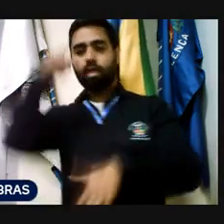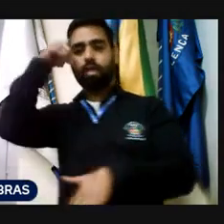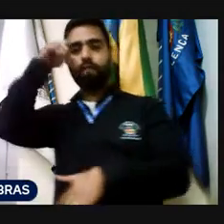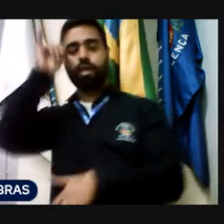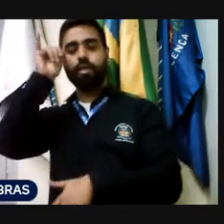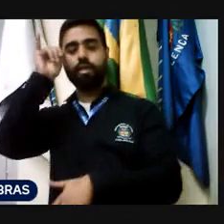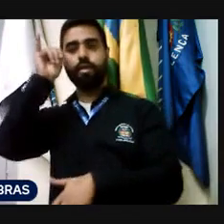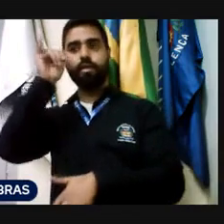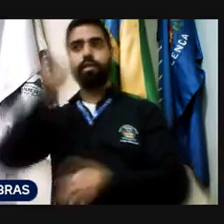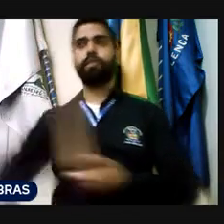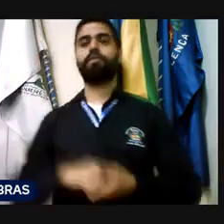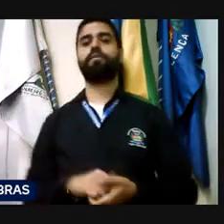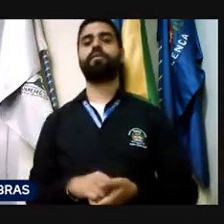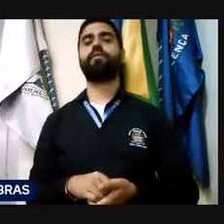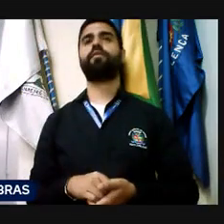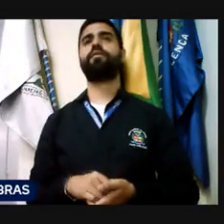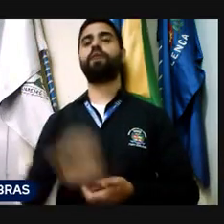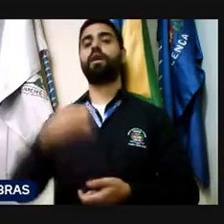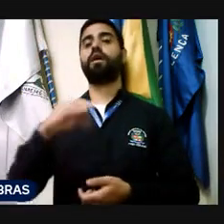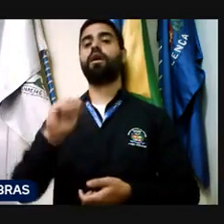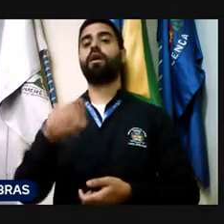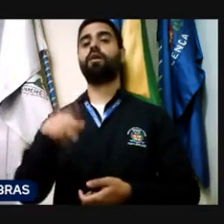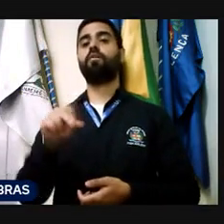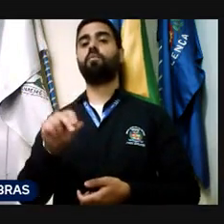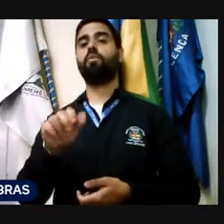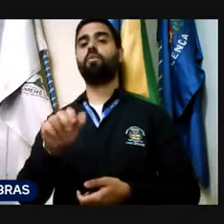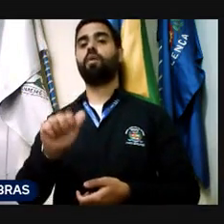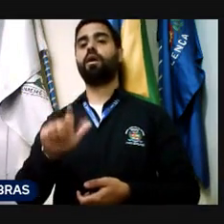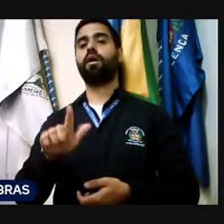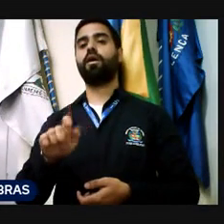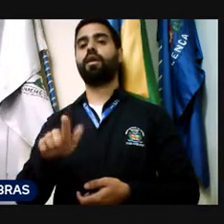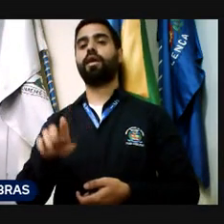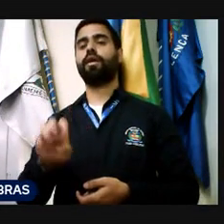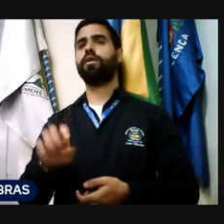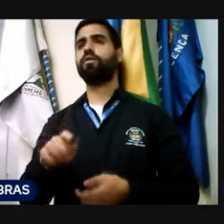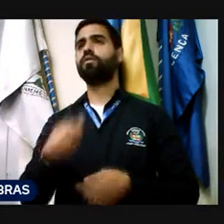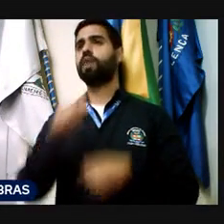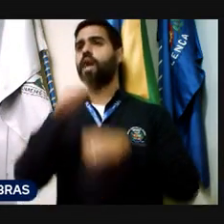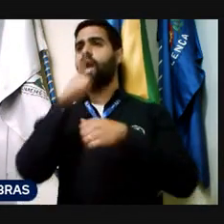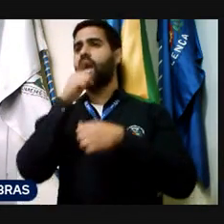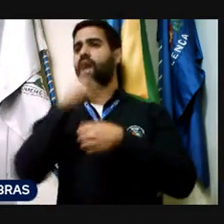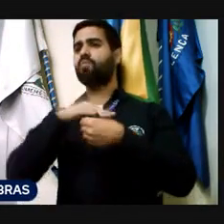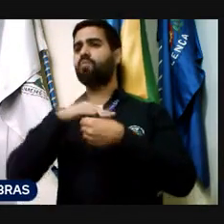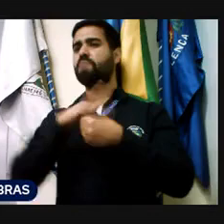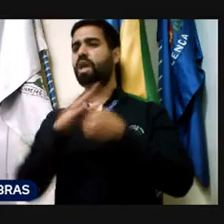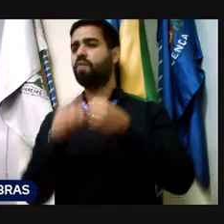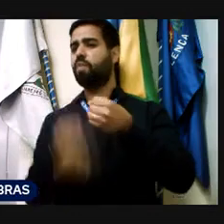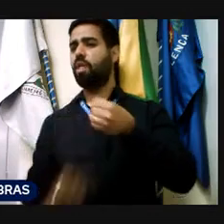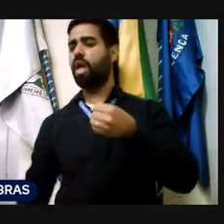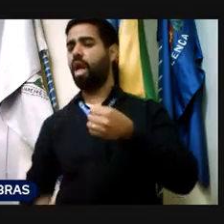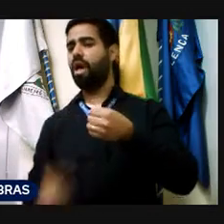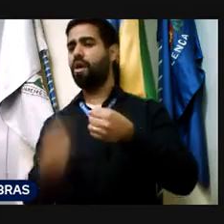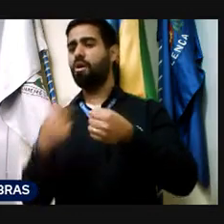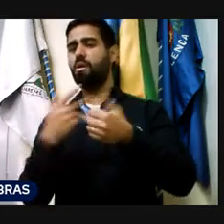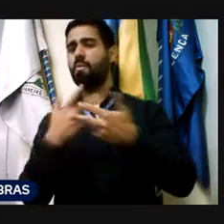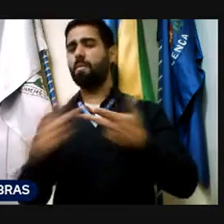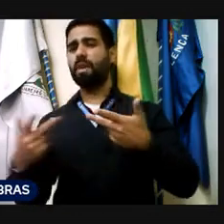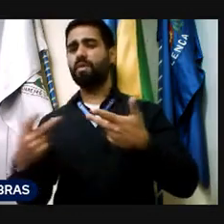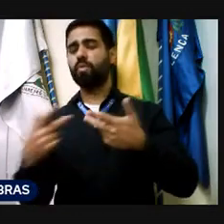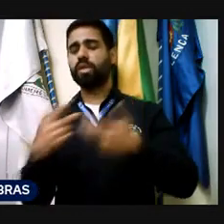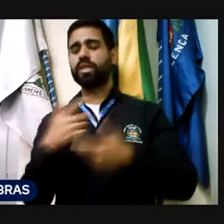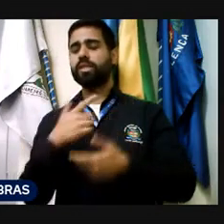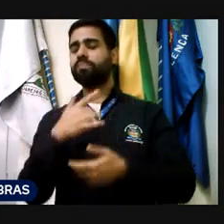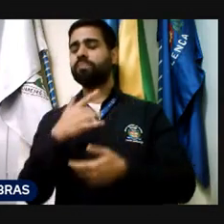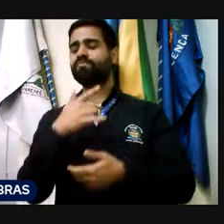lá de Campo Alegre, com o esgoto da Varginha. É uma cena extremamente